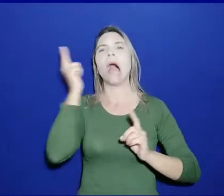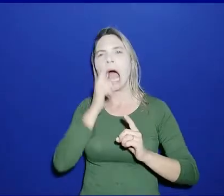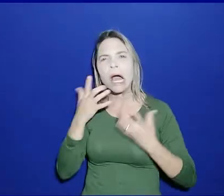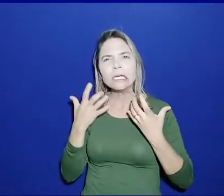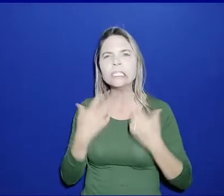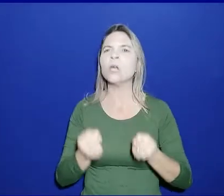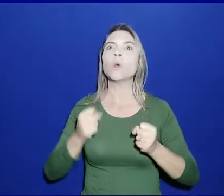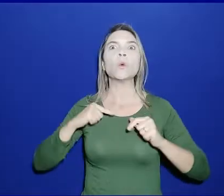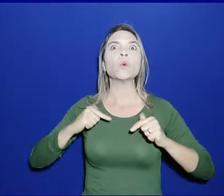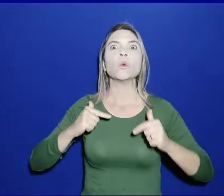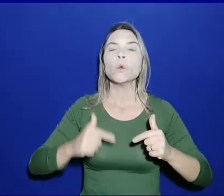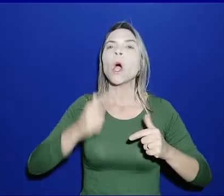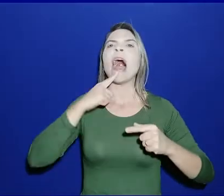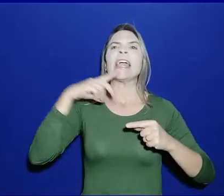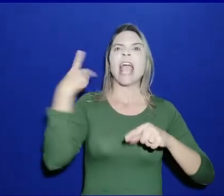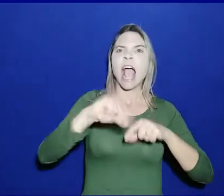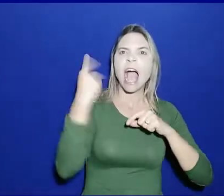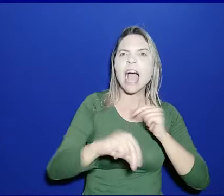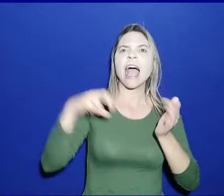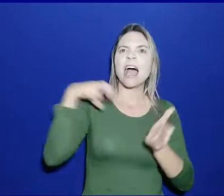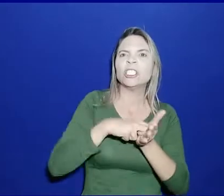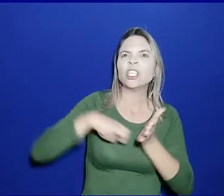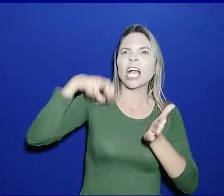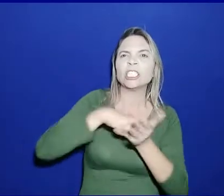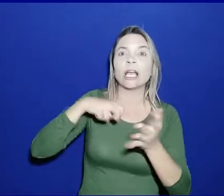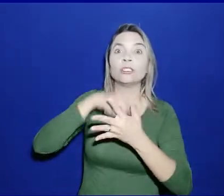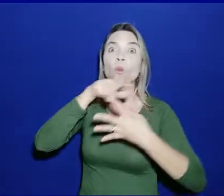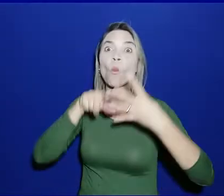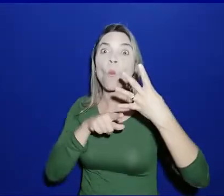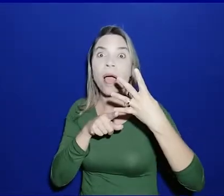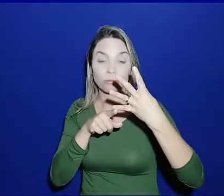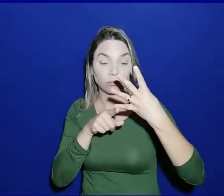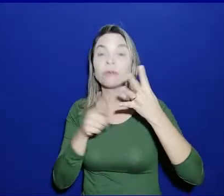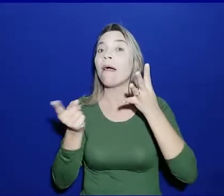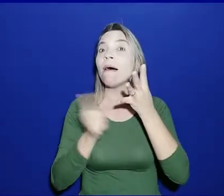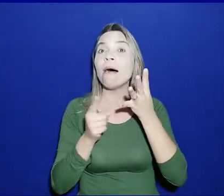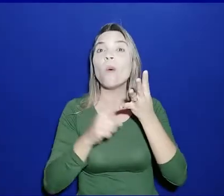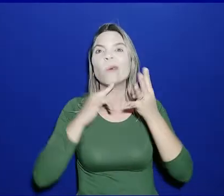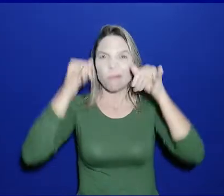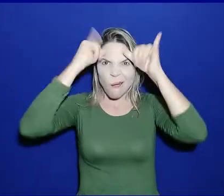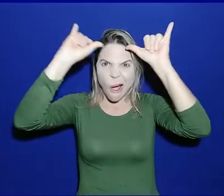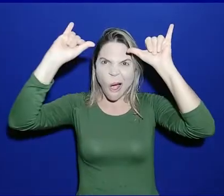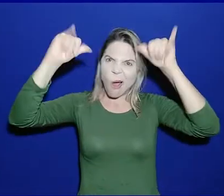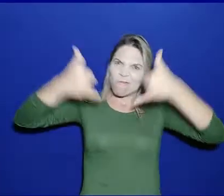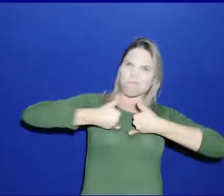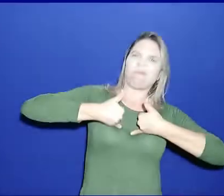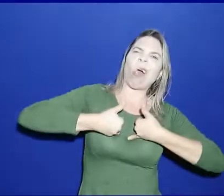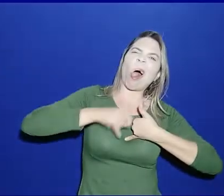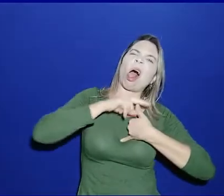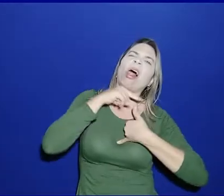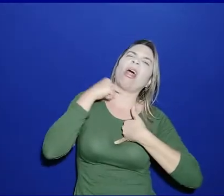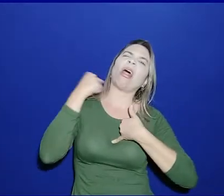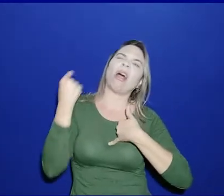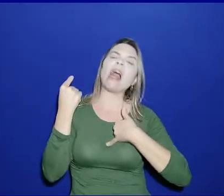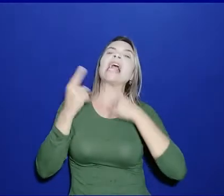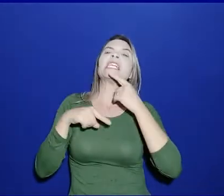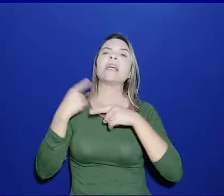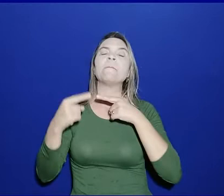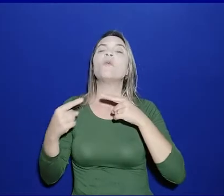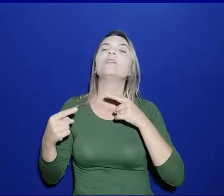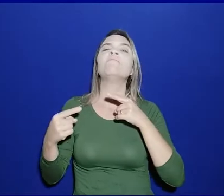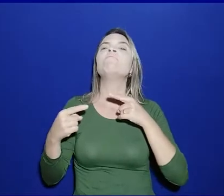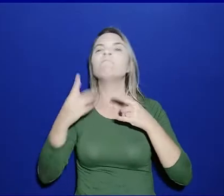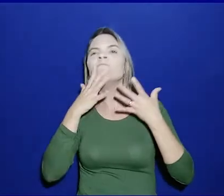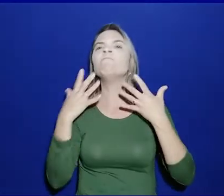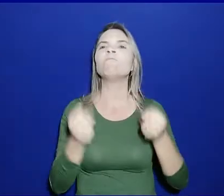colocada inclusive numa cruz, cantando louvores ao nome do Senhor Jesus. Ela